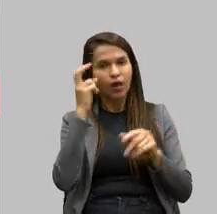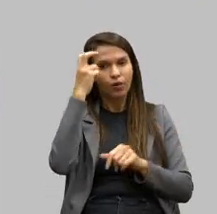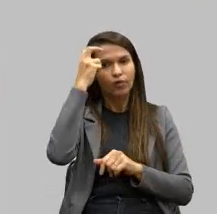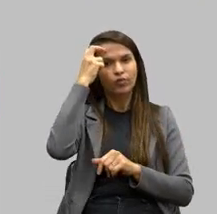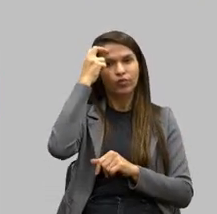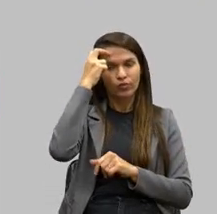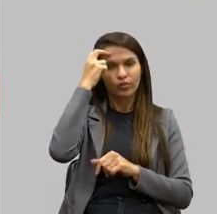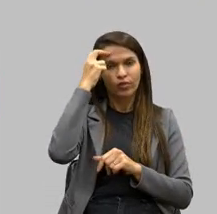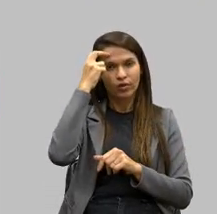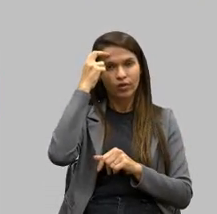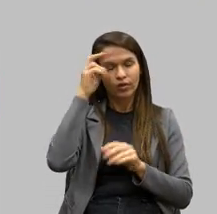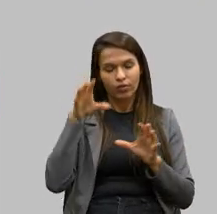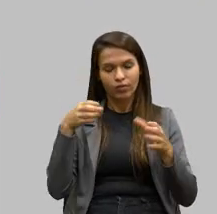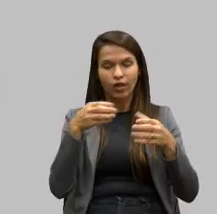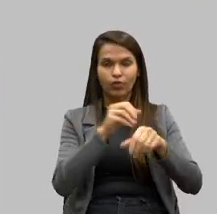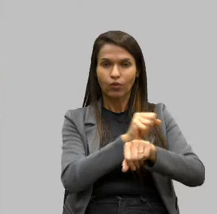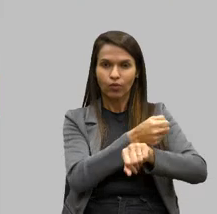quilombola.